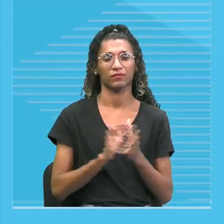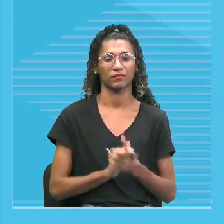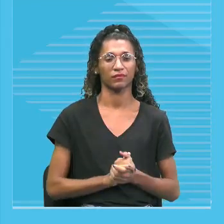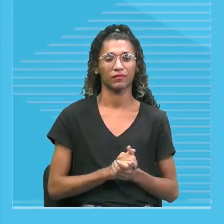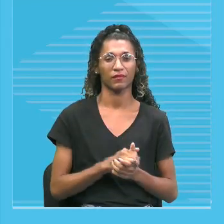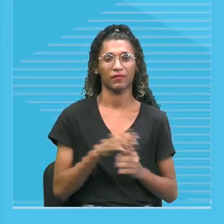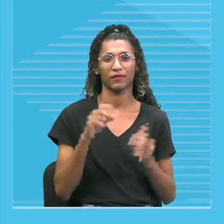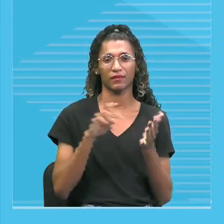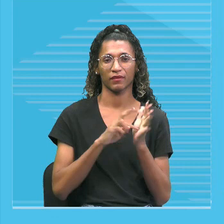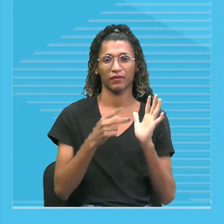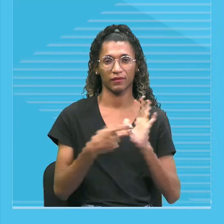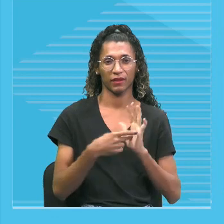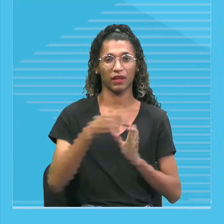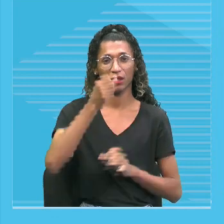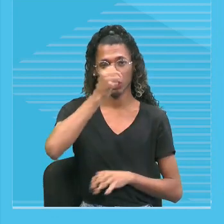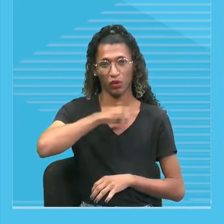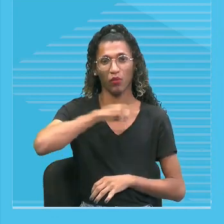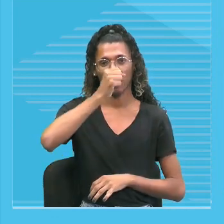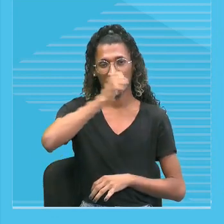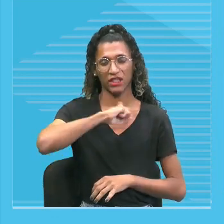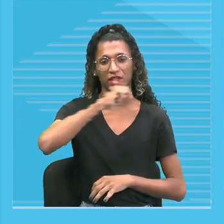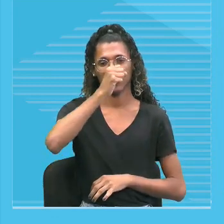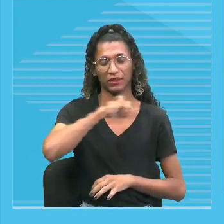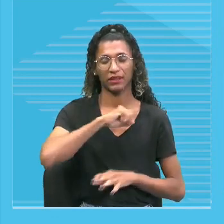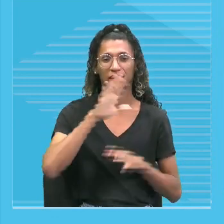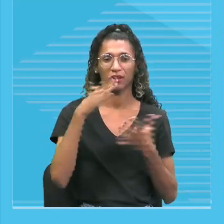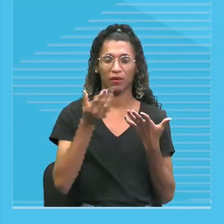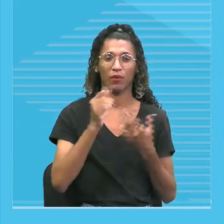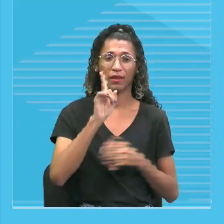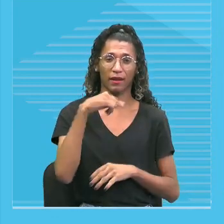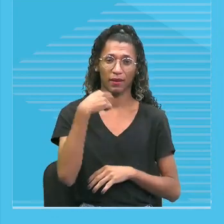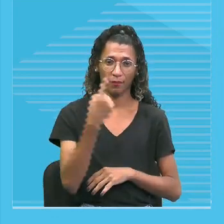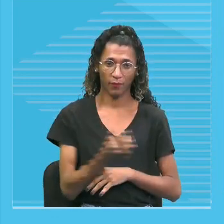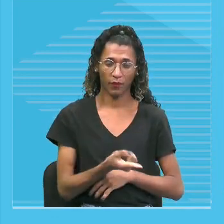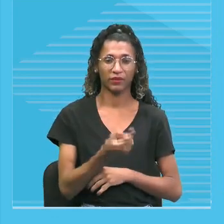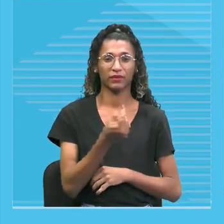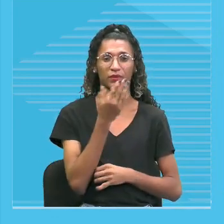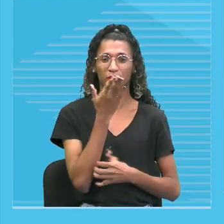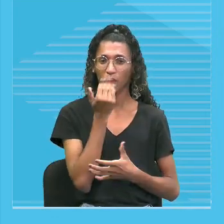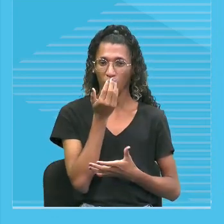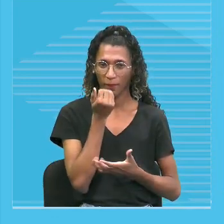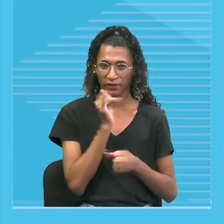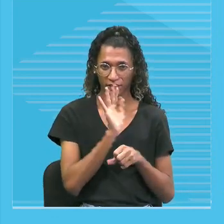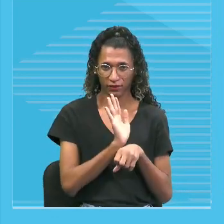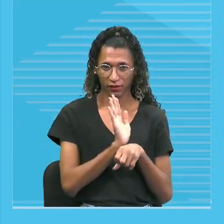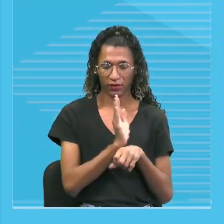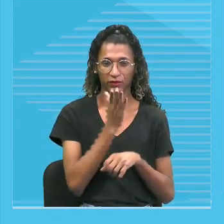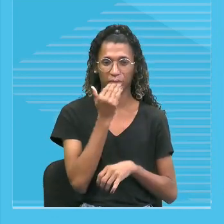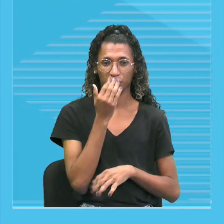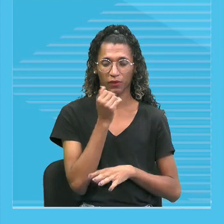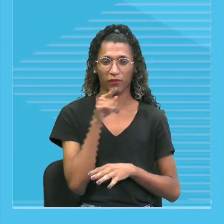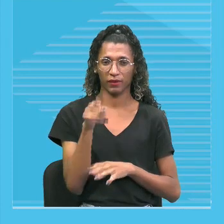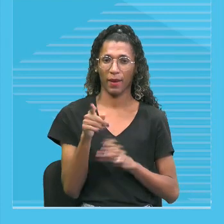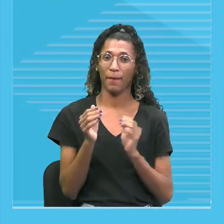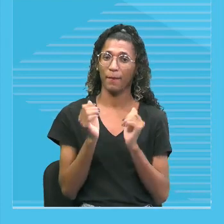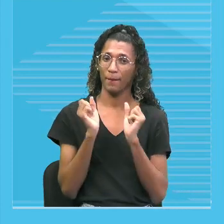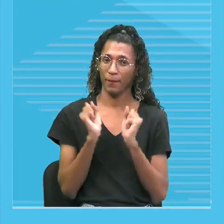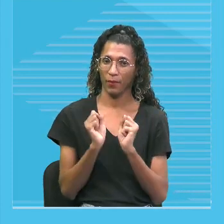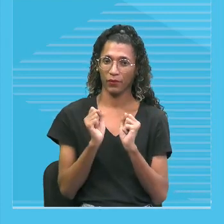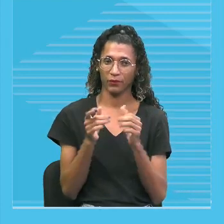é sorvete então depois do almoço você pode pedir né